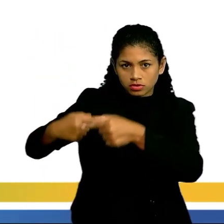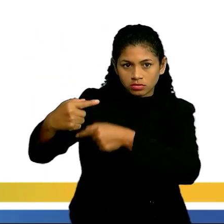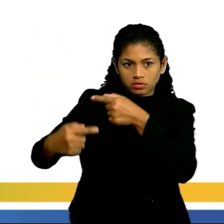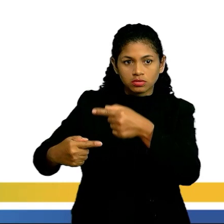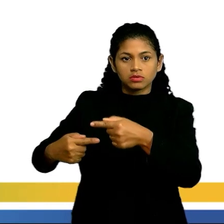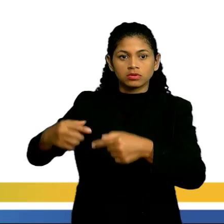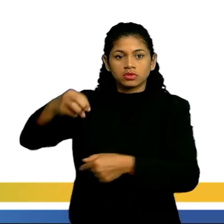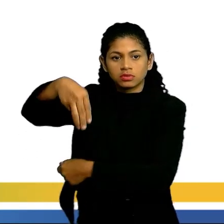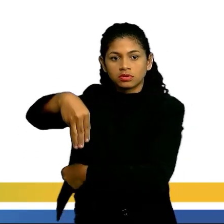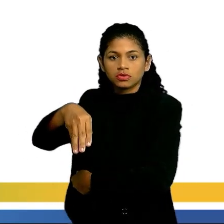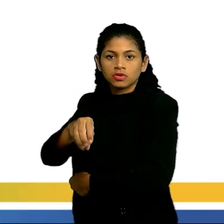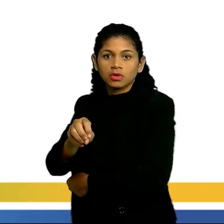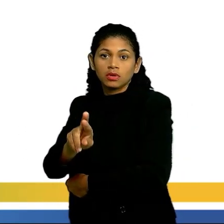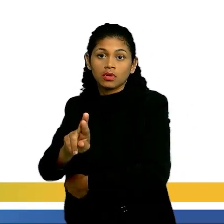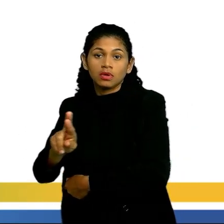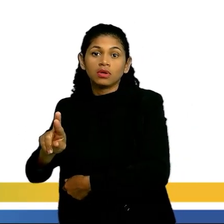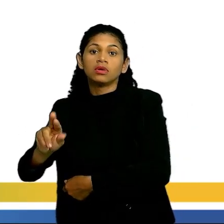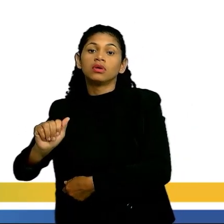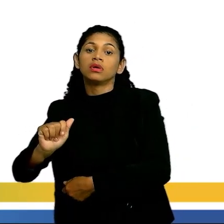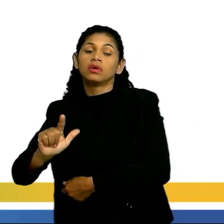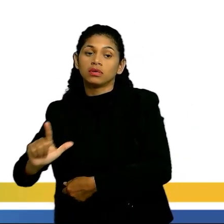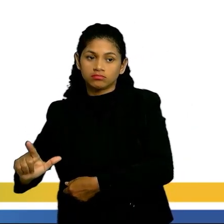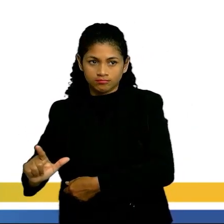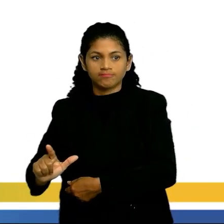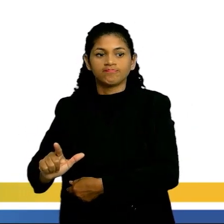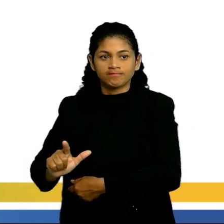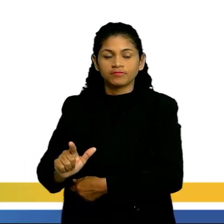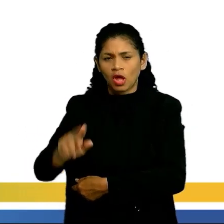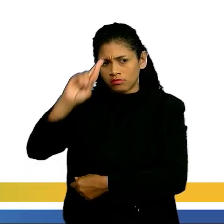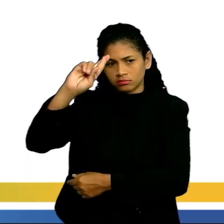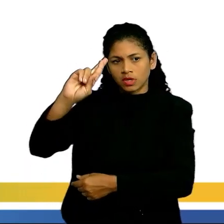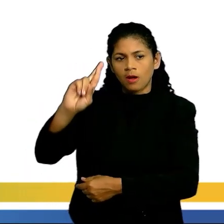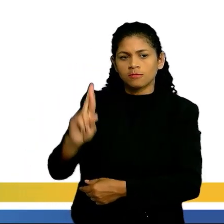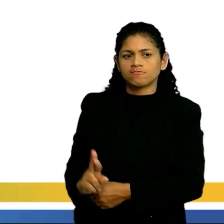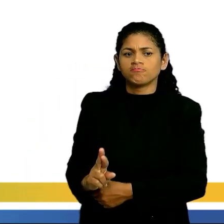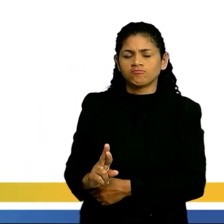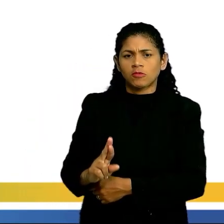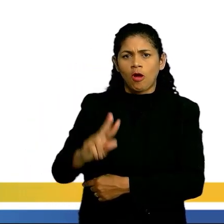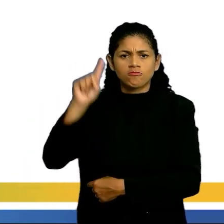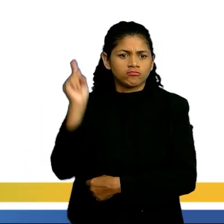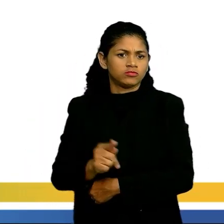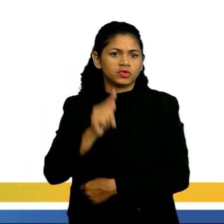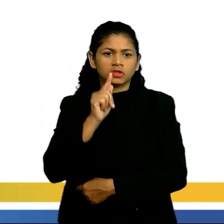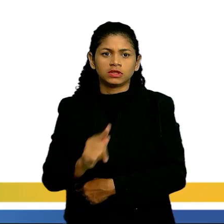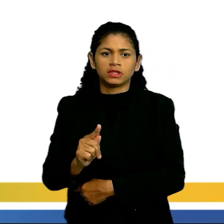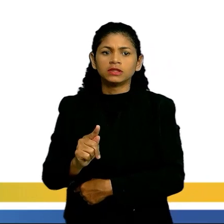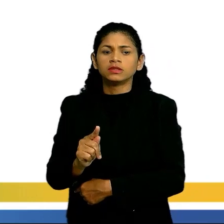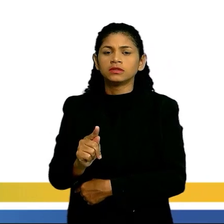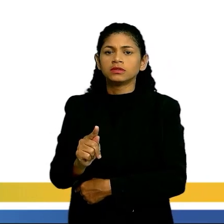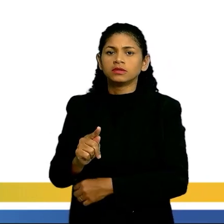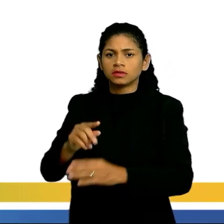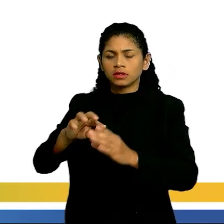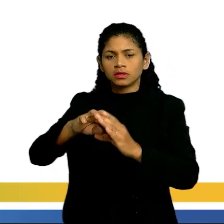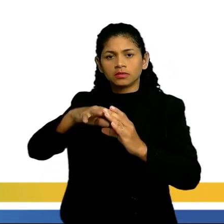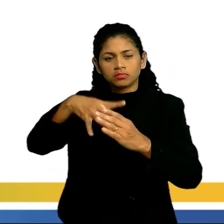referência ao livro e os assuntos faz referência não apenas à genealogia da moral, mas também ao Crepúsculo dos Ídolos, que é